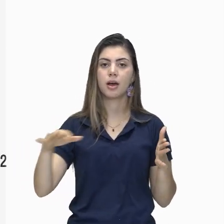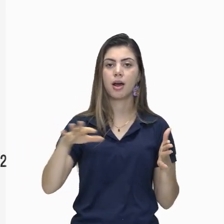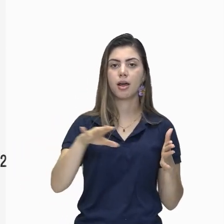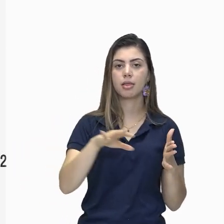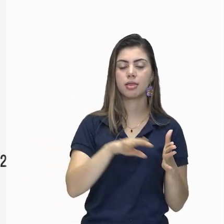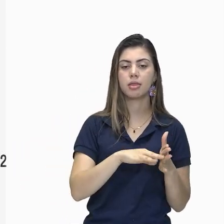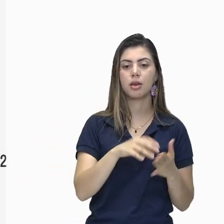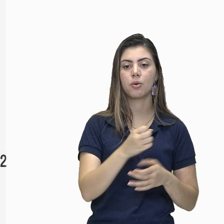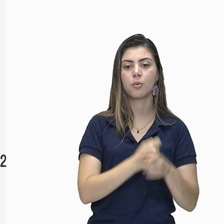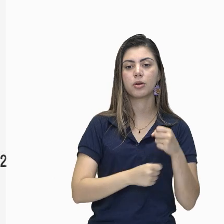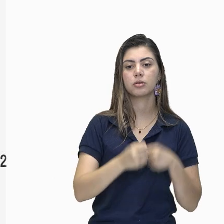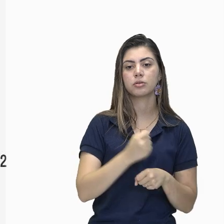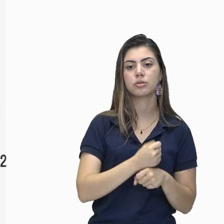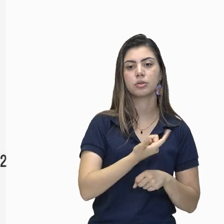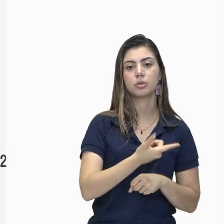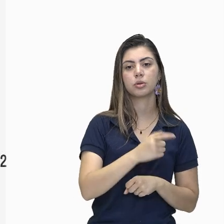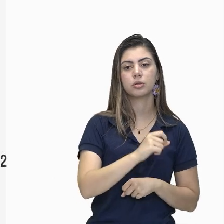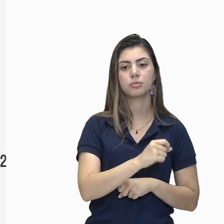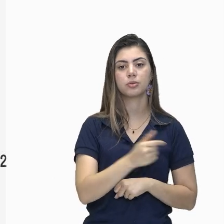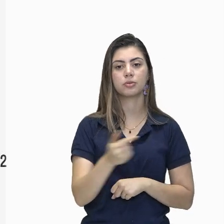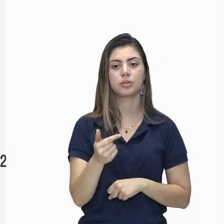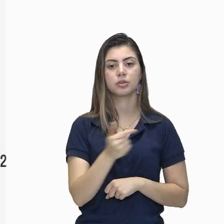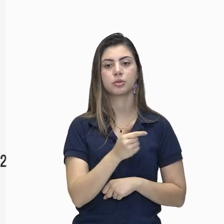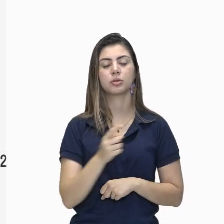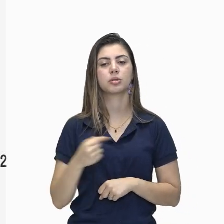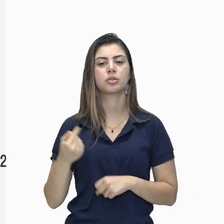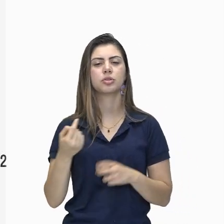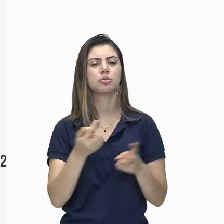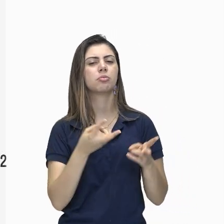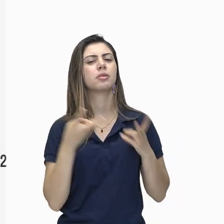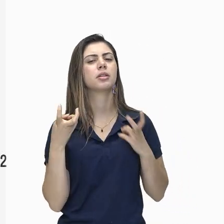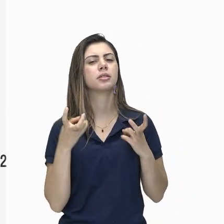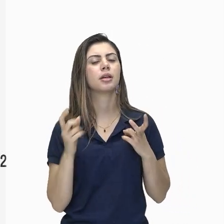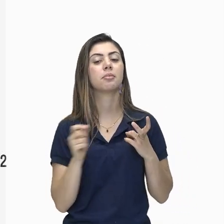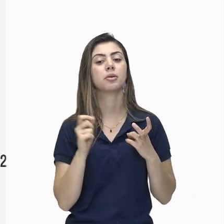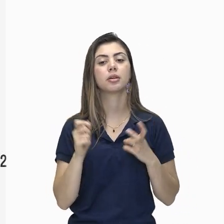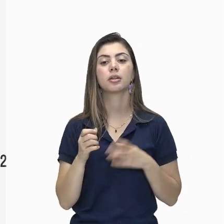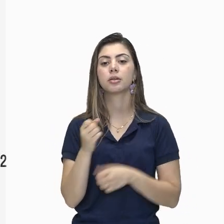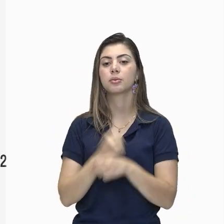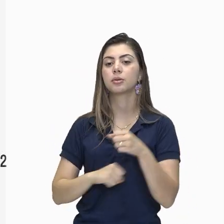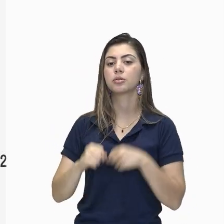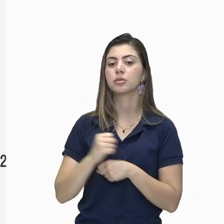2022, né? E aí a gente observa que no ano de